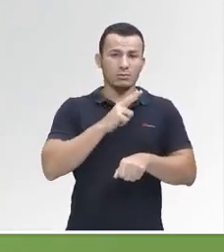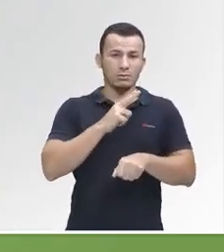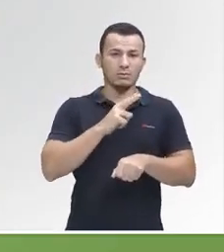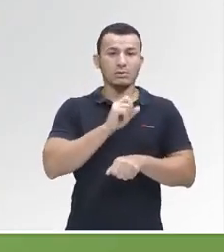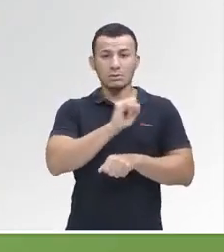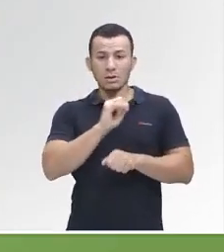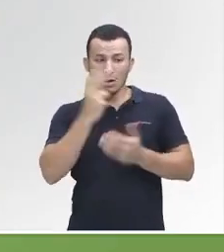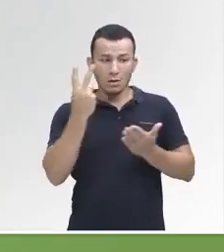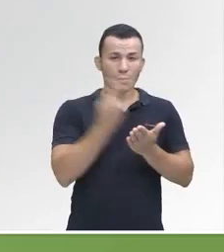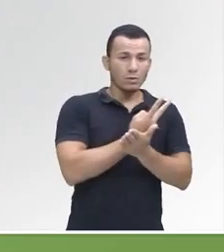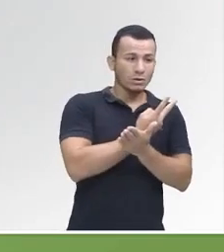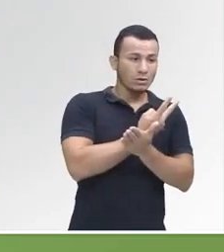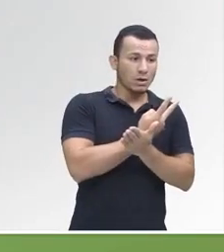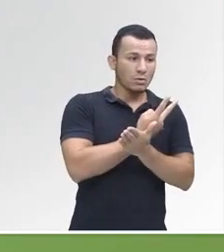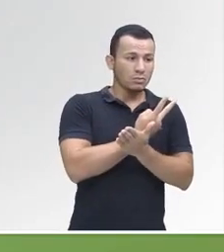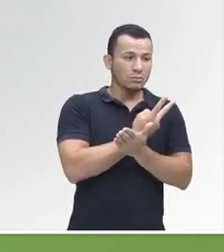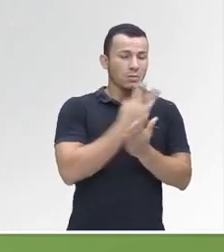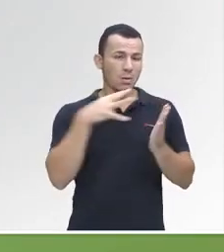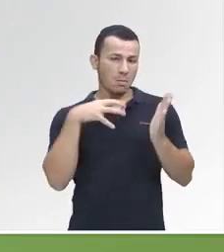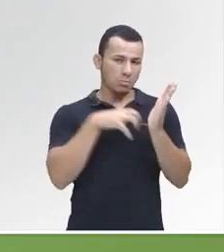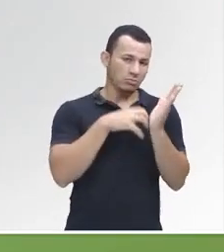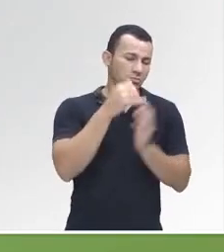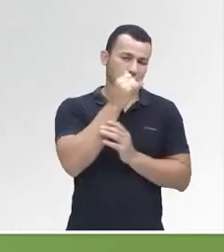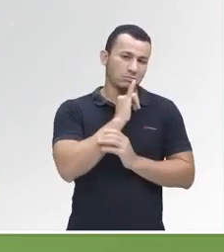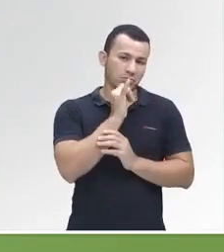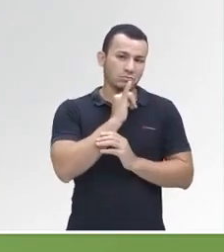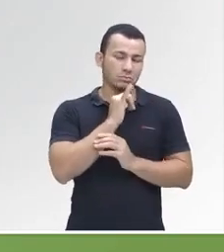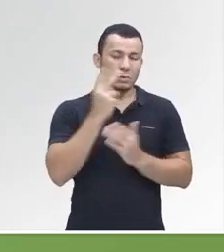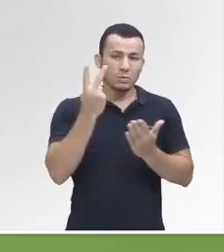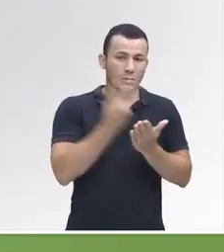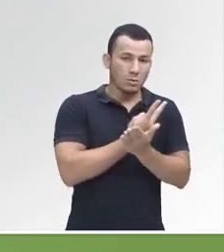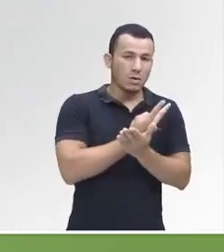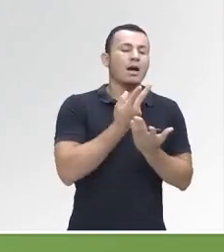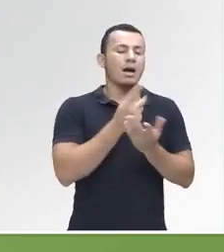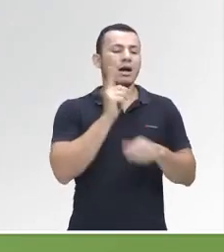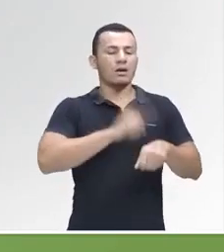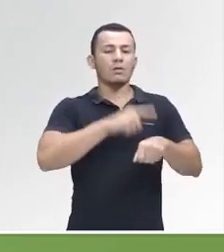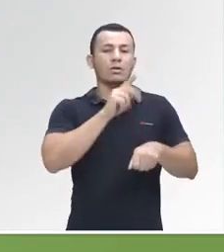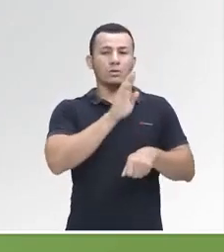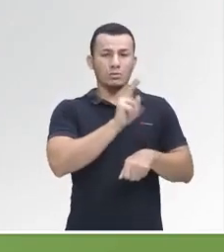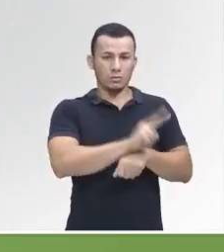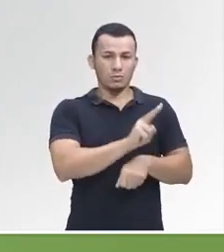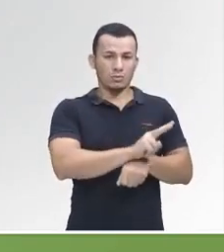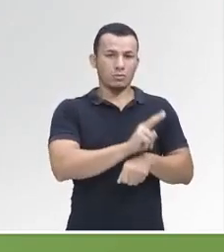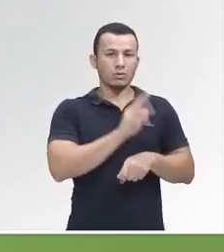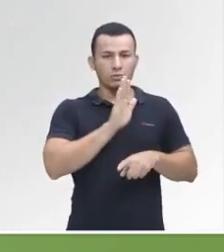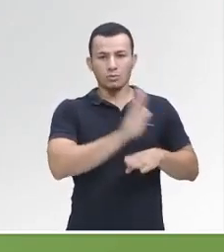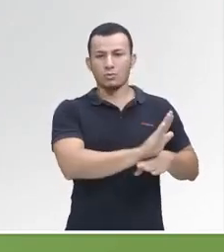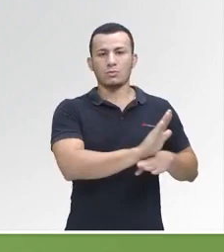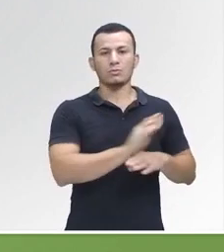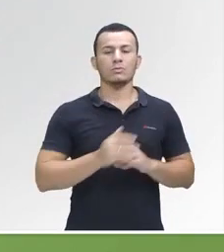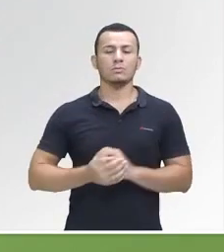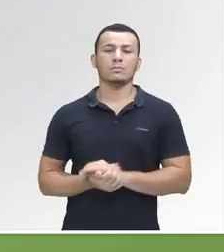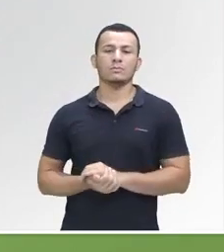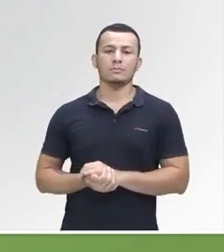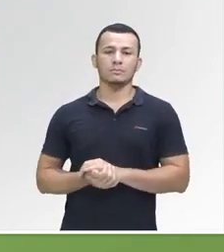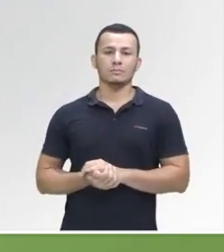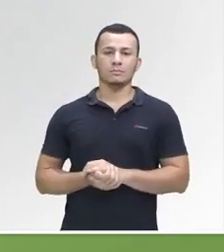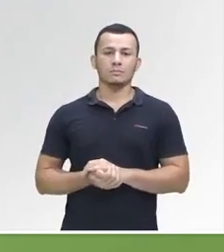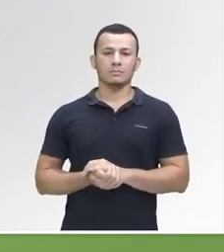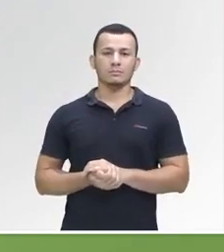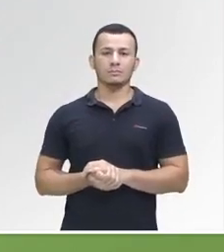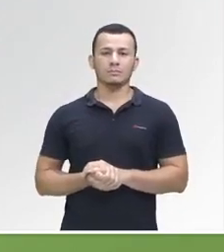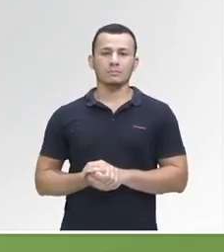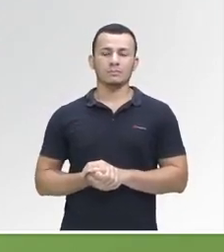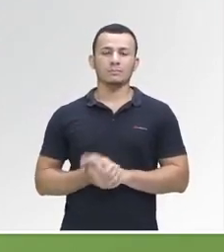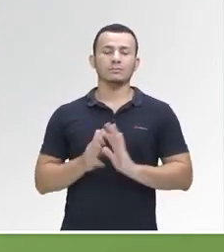o acidente, ele acontece. Muito bem, agora vamos para a segunda questão. O que se deve